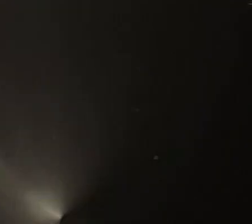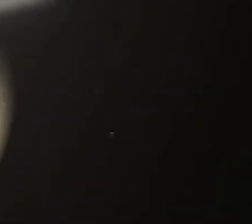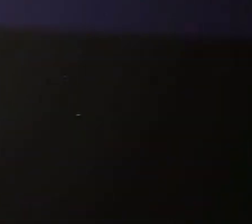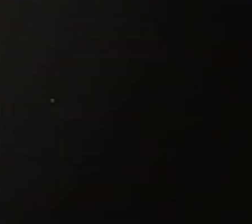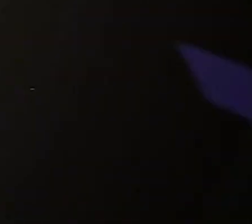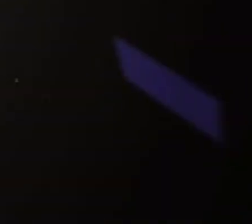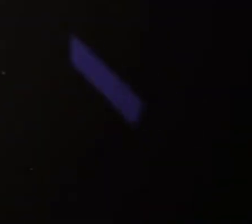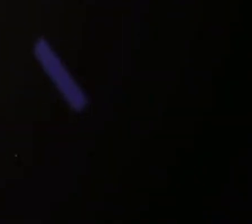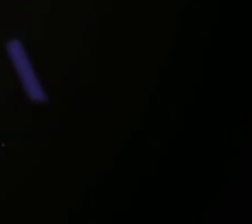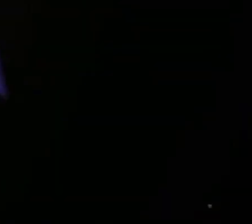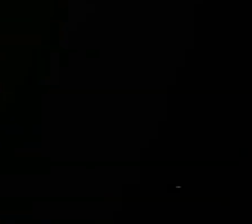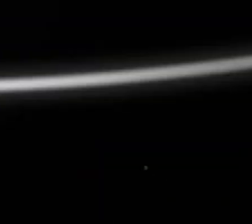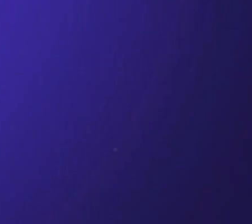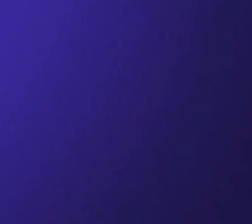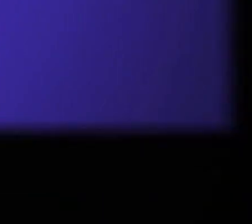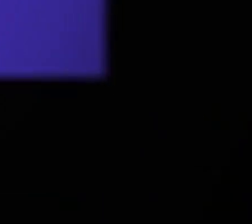E aí